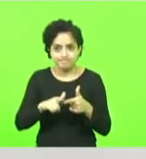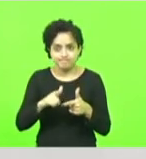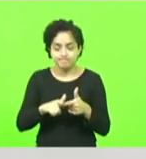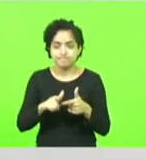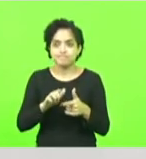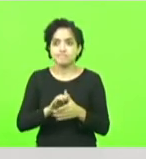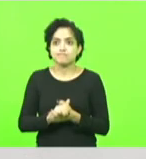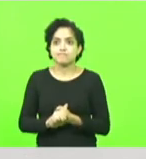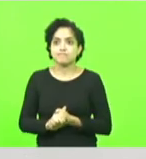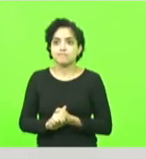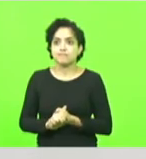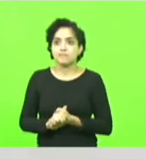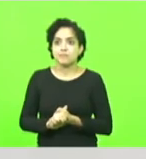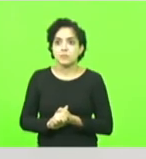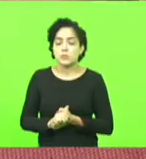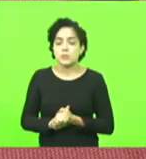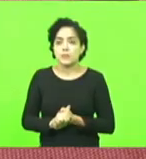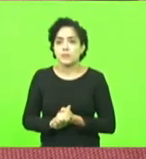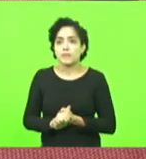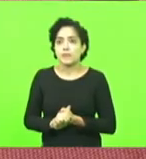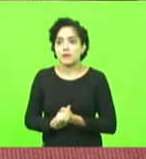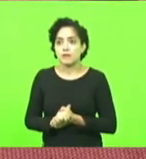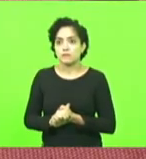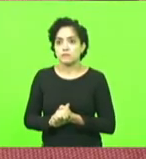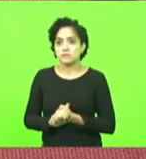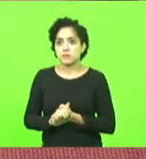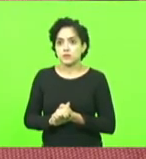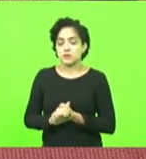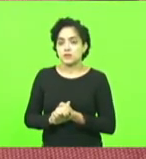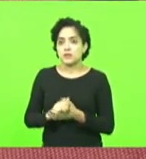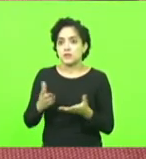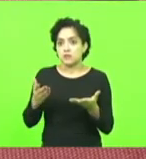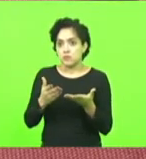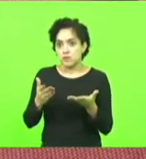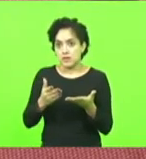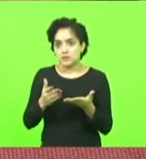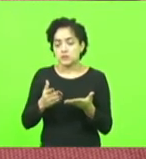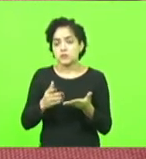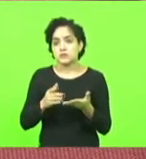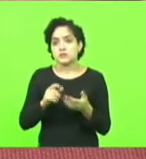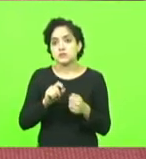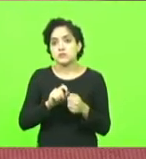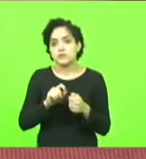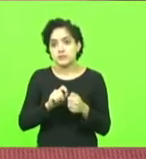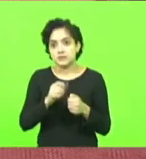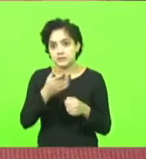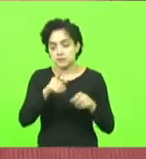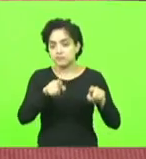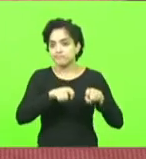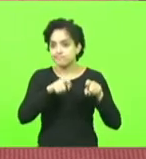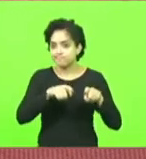Ada. Obrigado pela parte, deputado, mas eu acho que o que estão fazendo com a nossa agricultura é crime.